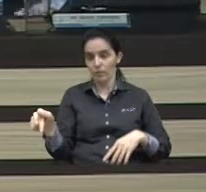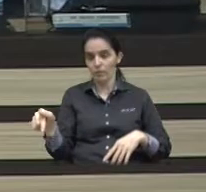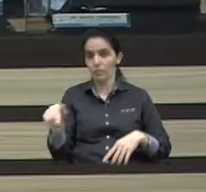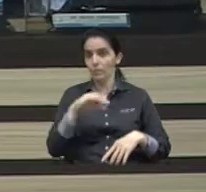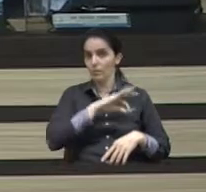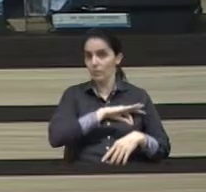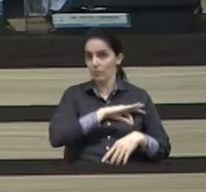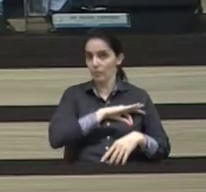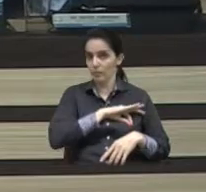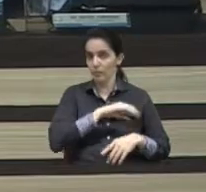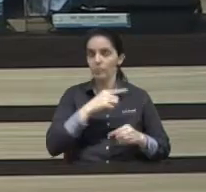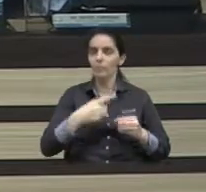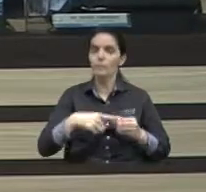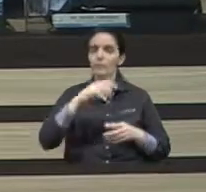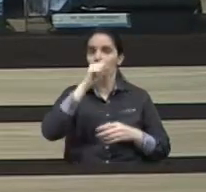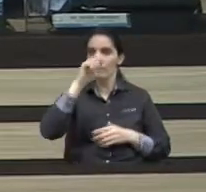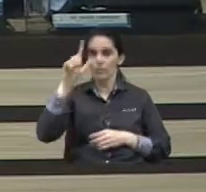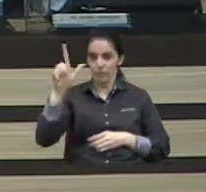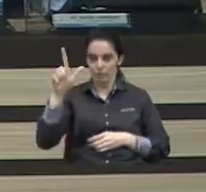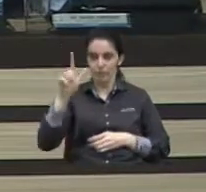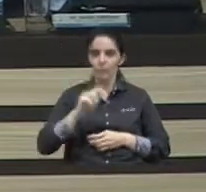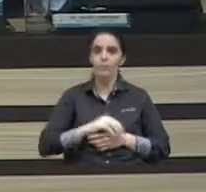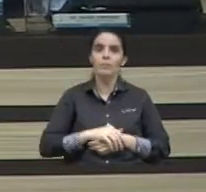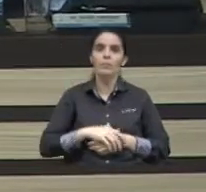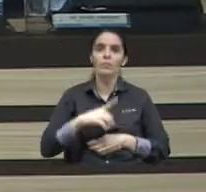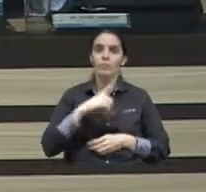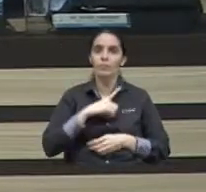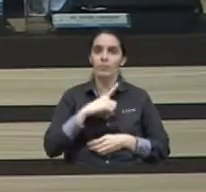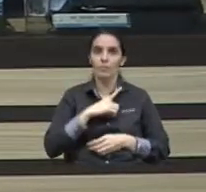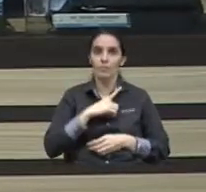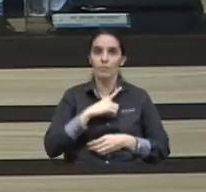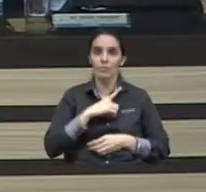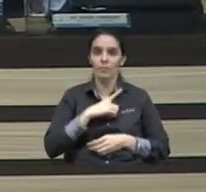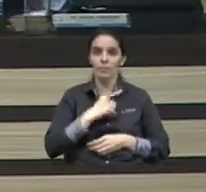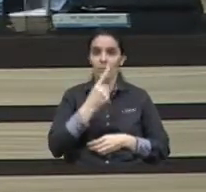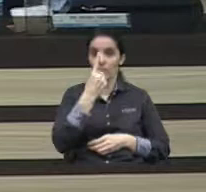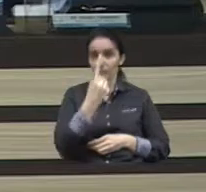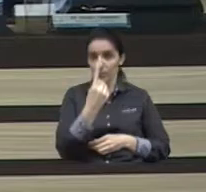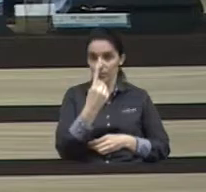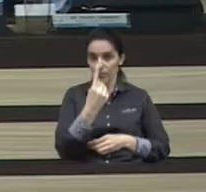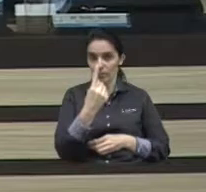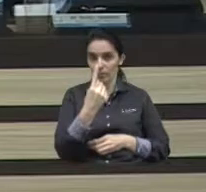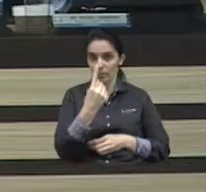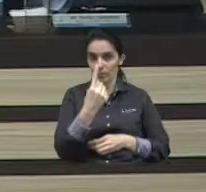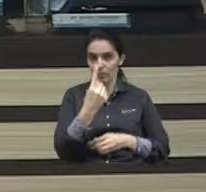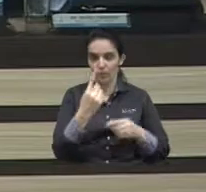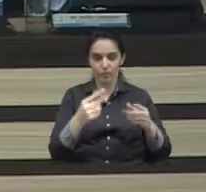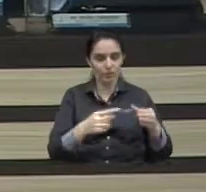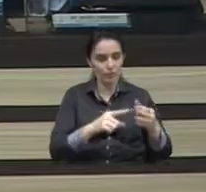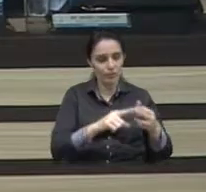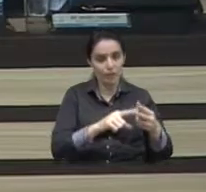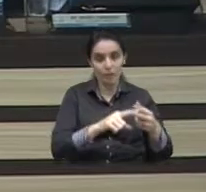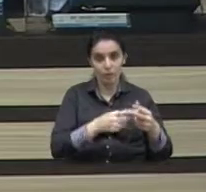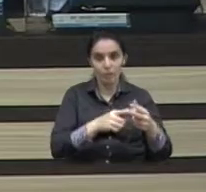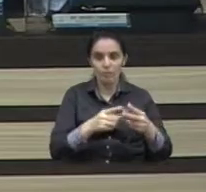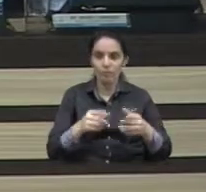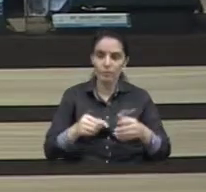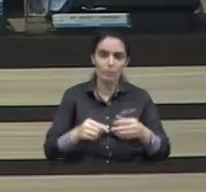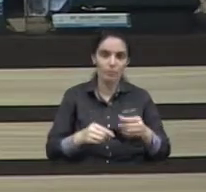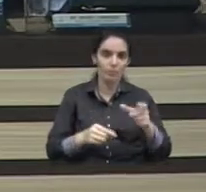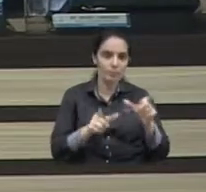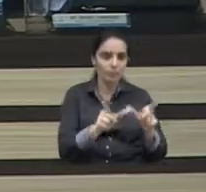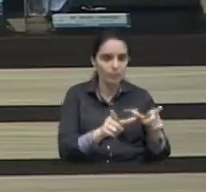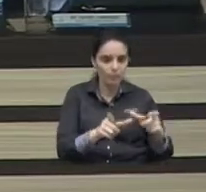aqui na cidade de Limeira, tem um aparelho que mede o som, um